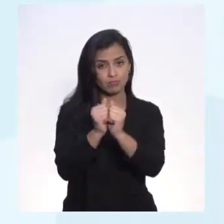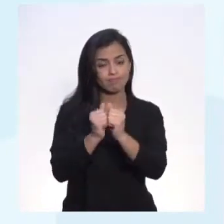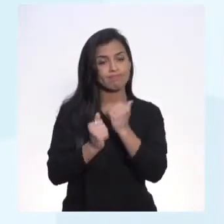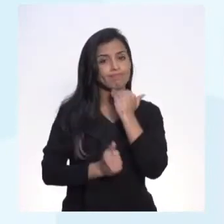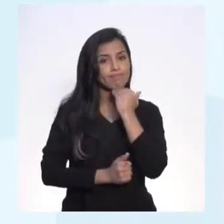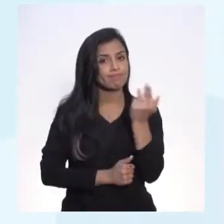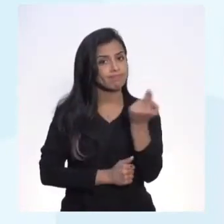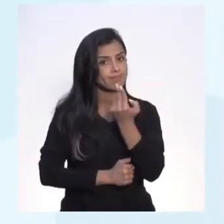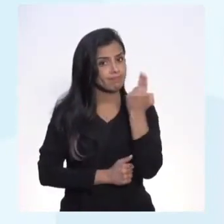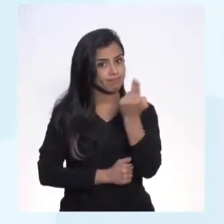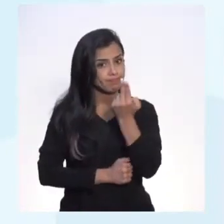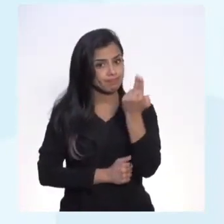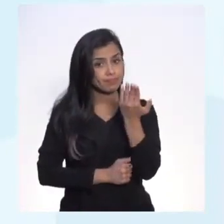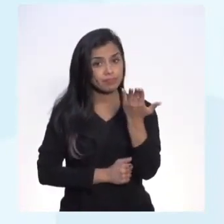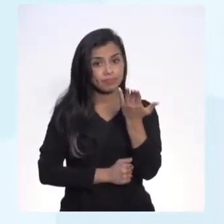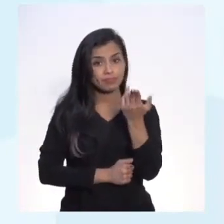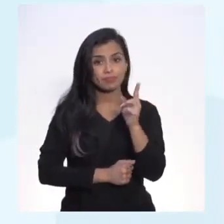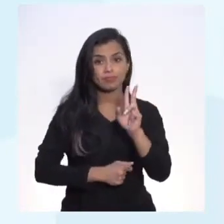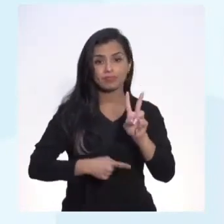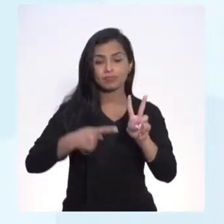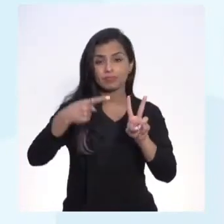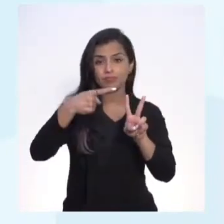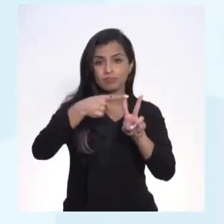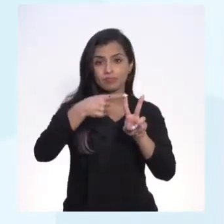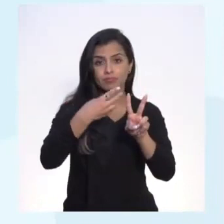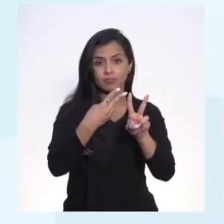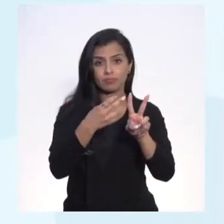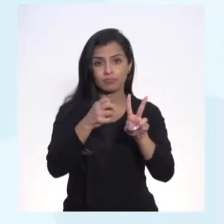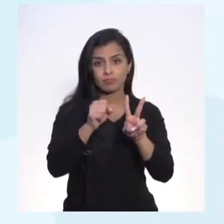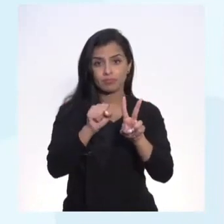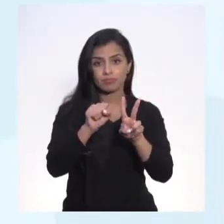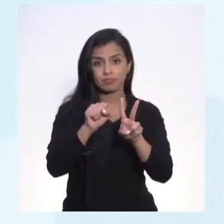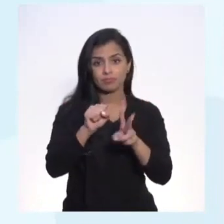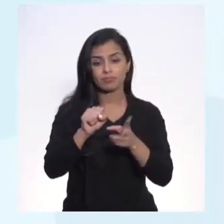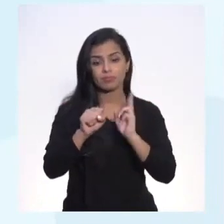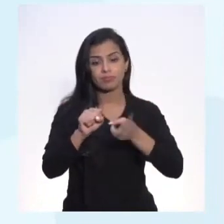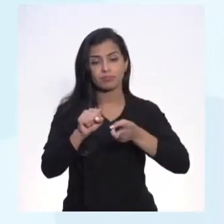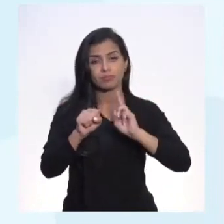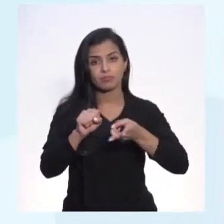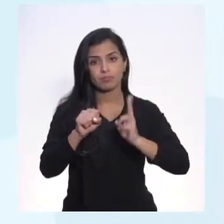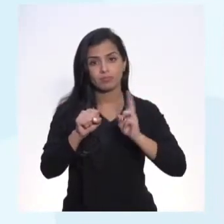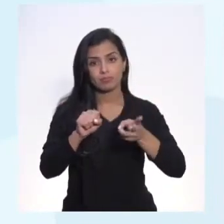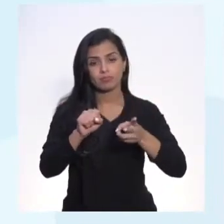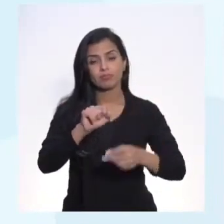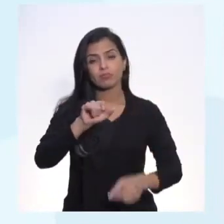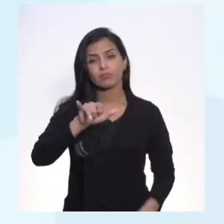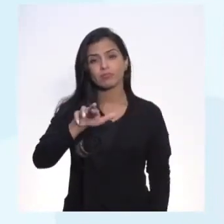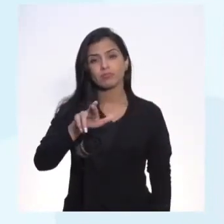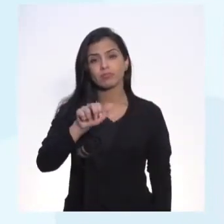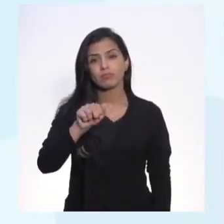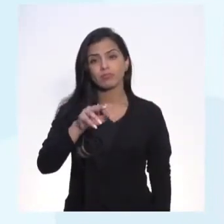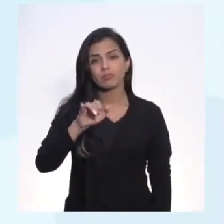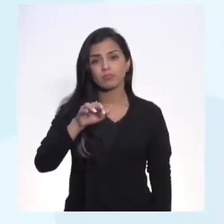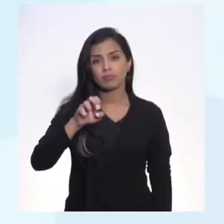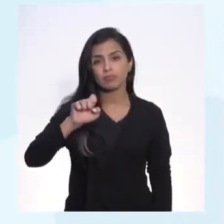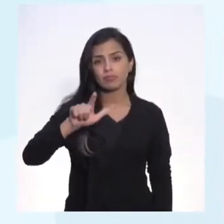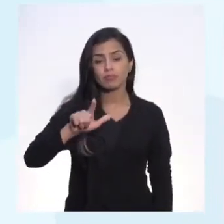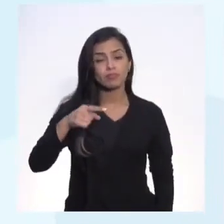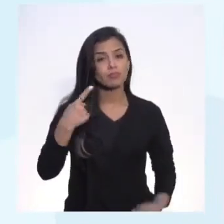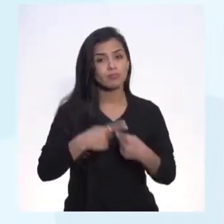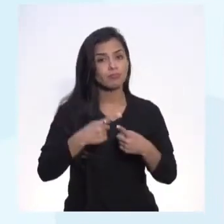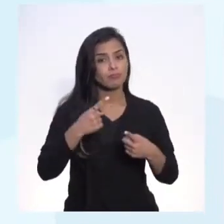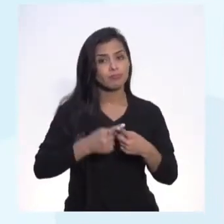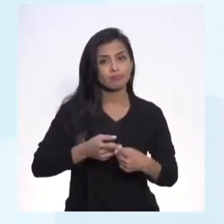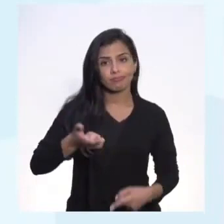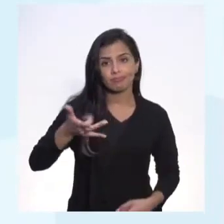a raiz quadrada de 38 é o único número irracional, porque não vai sair